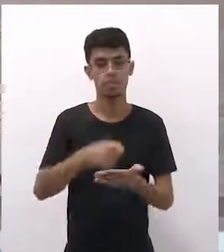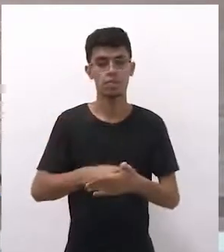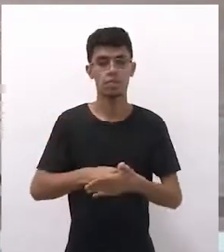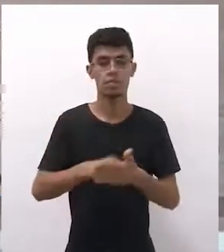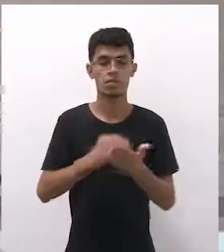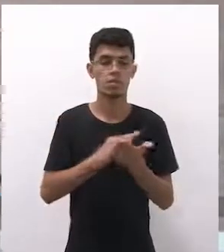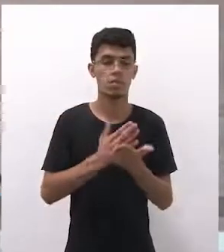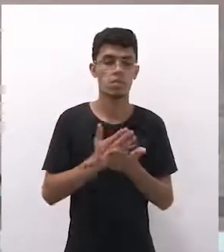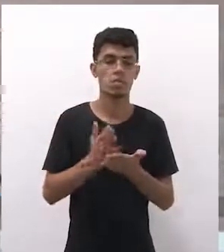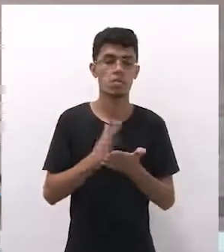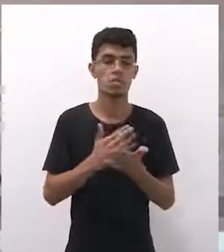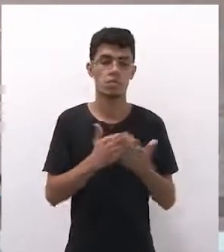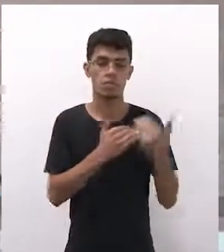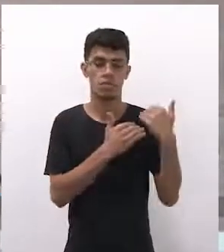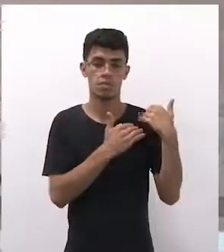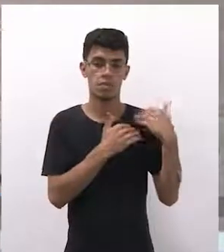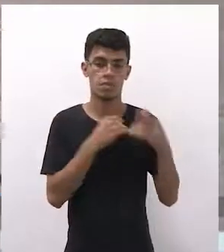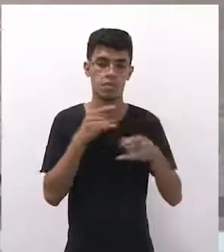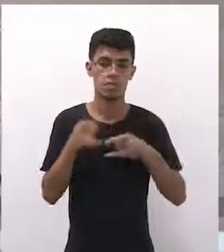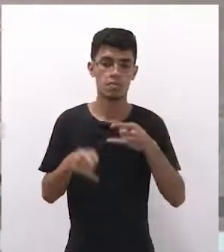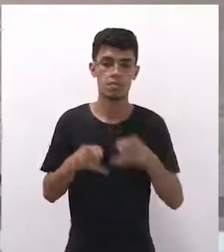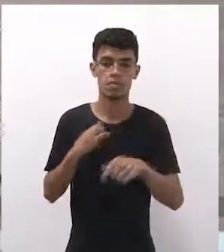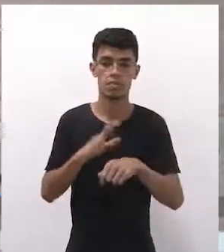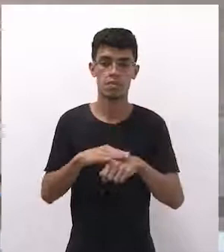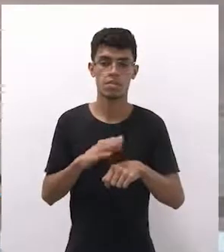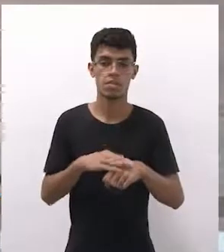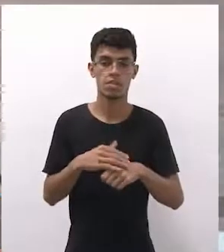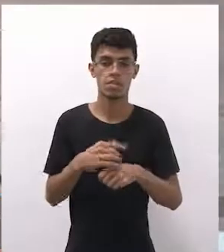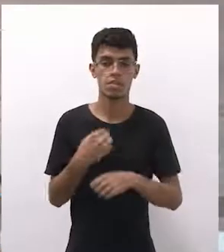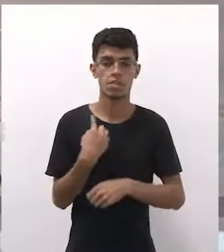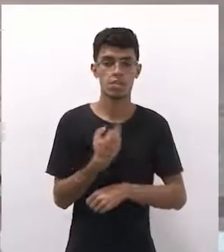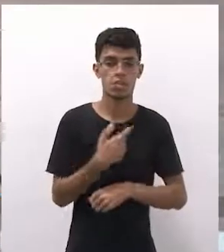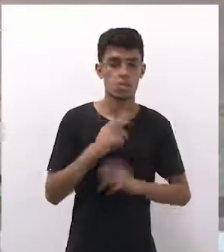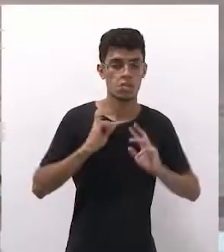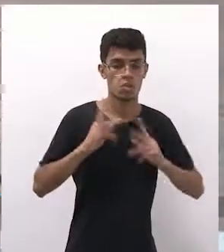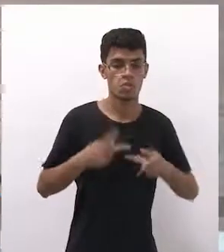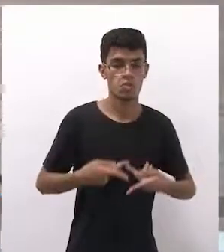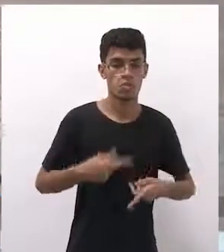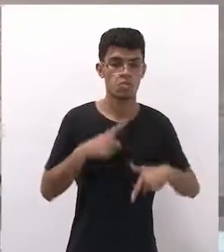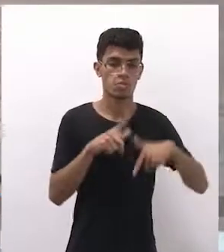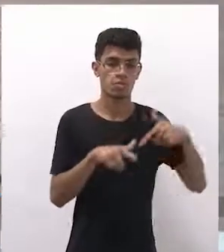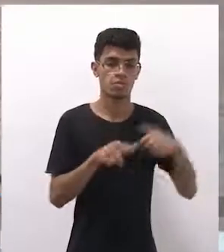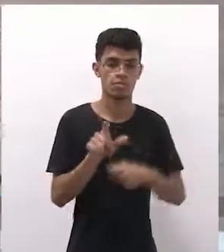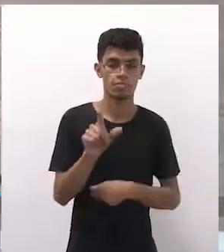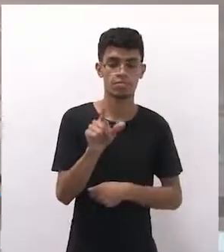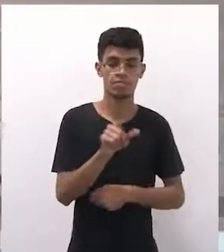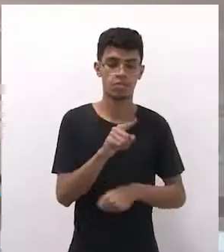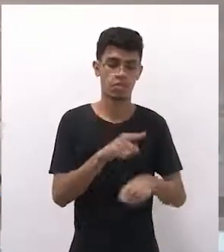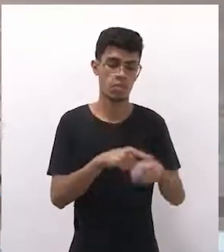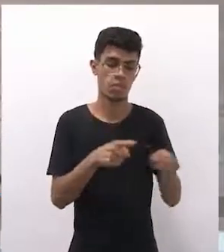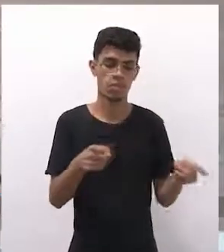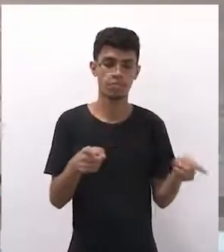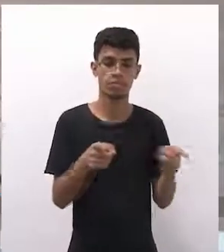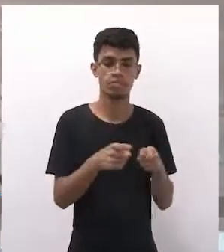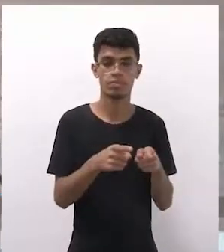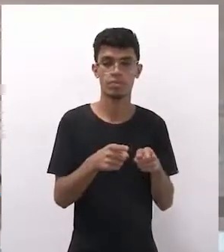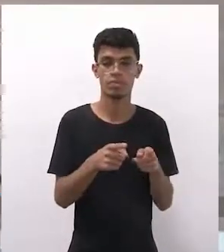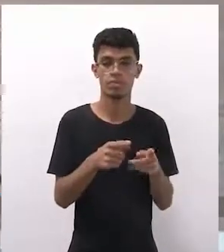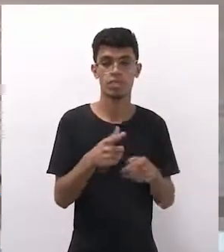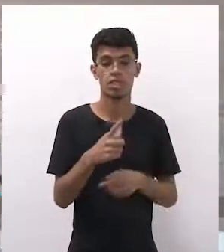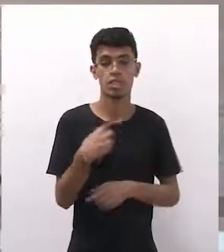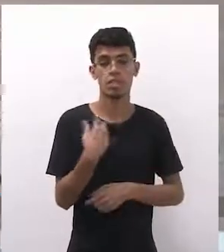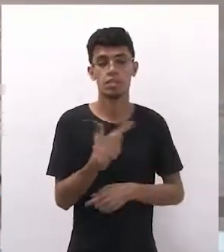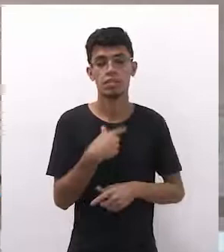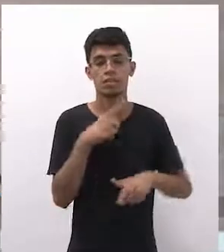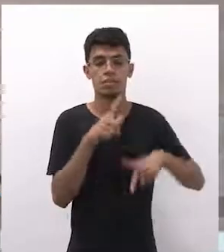algumas atividades, né, as máquinas façam e a gente trabalhasse menos. Mas eu acho que o movimento é exatamente o contrário, né? Nós trabalhamos